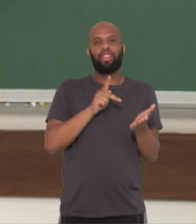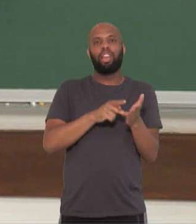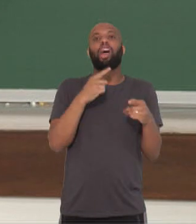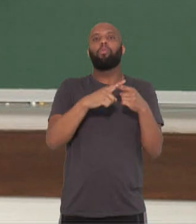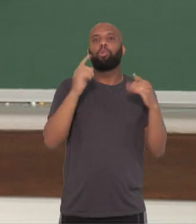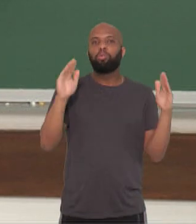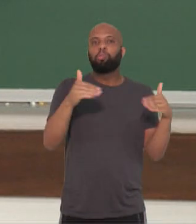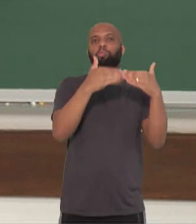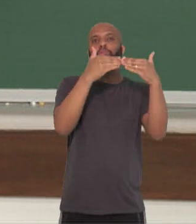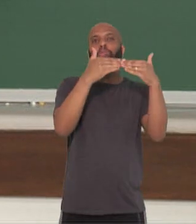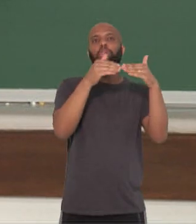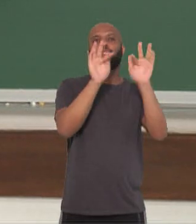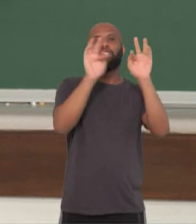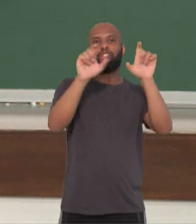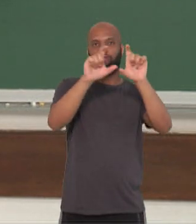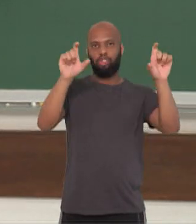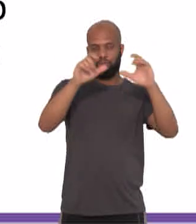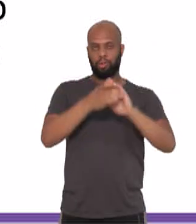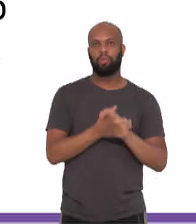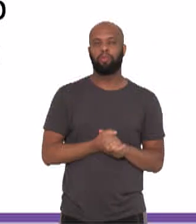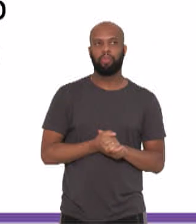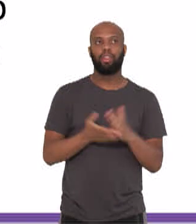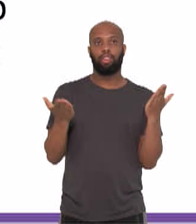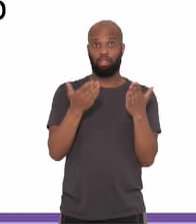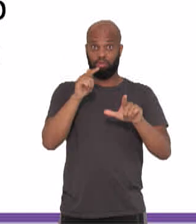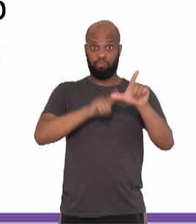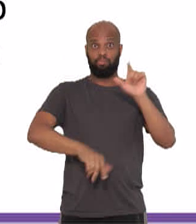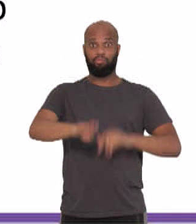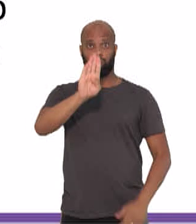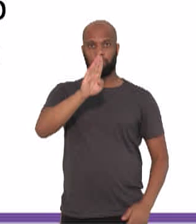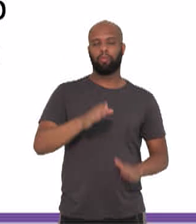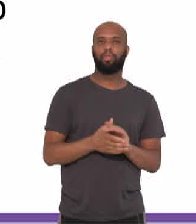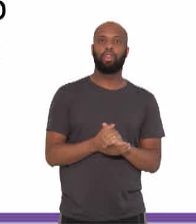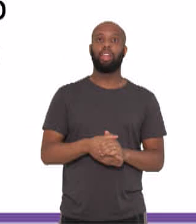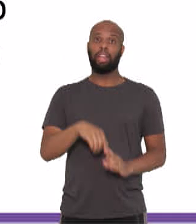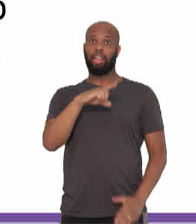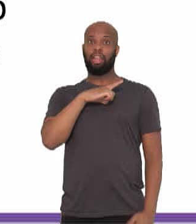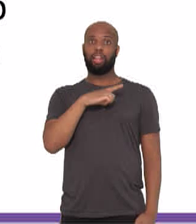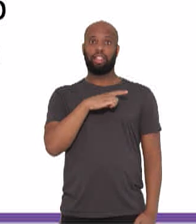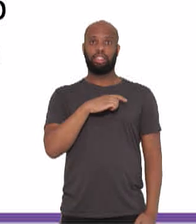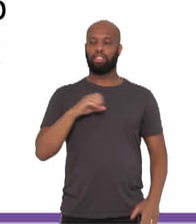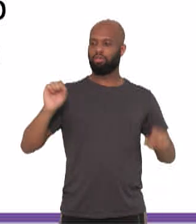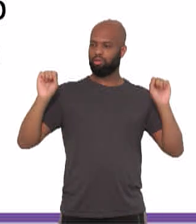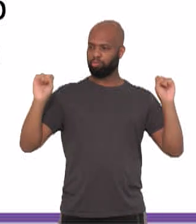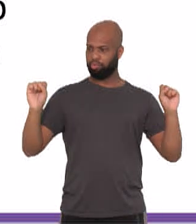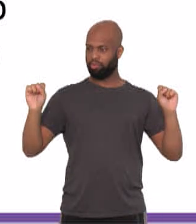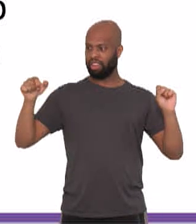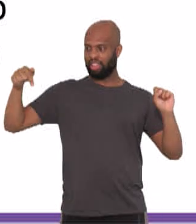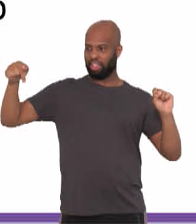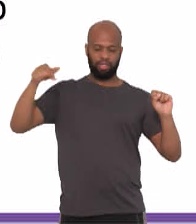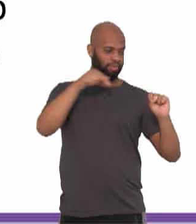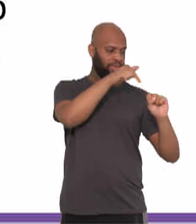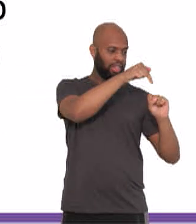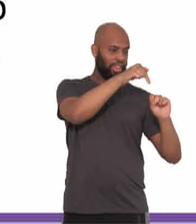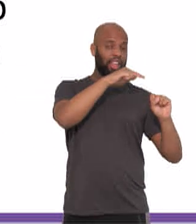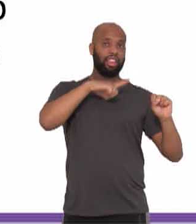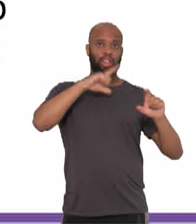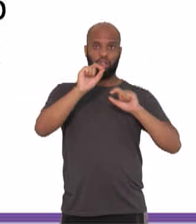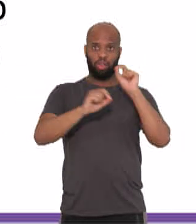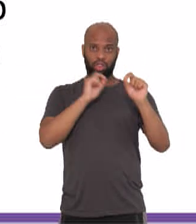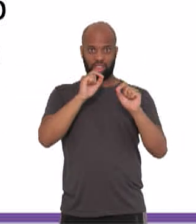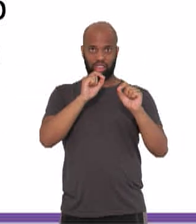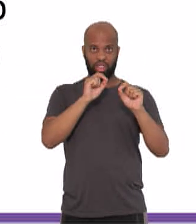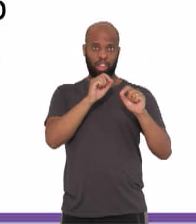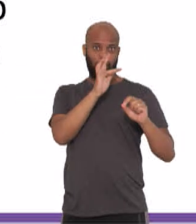verdadeira. Vamos para a letra B aqui. Duas cargas exercem entre si forças na proporção inversa do